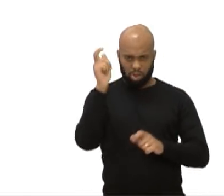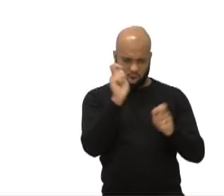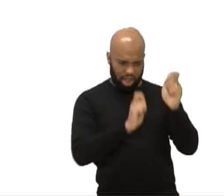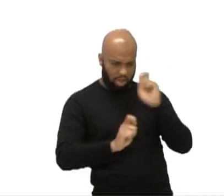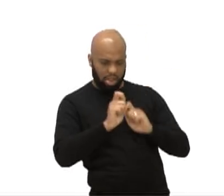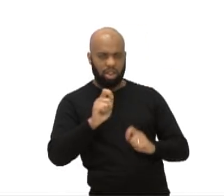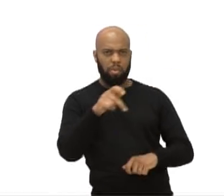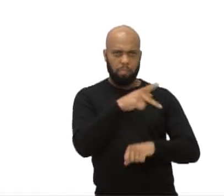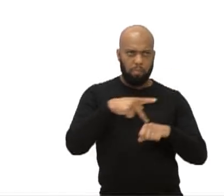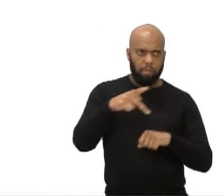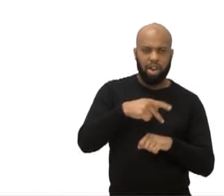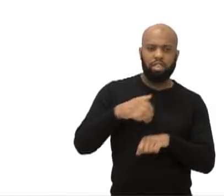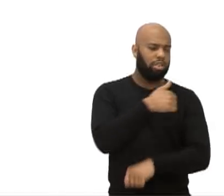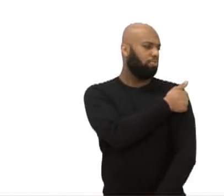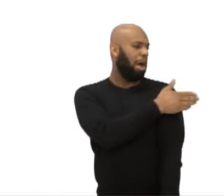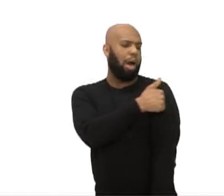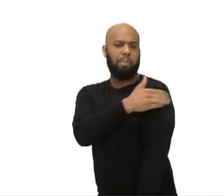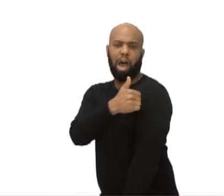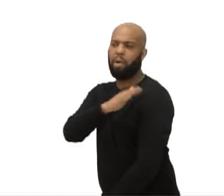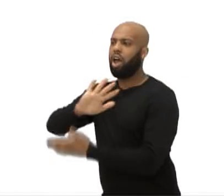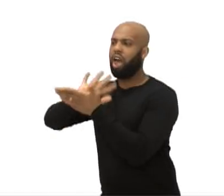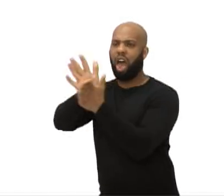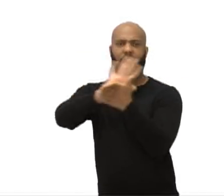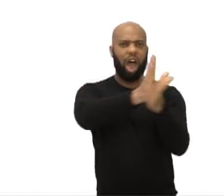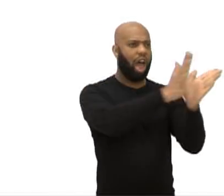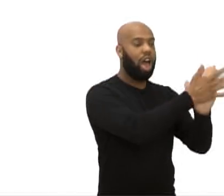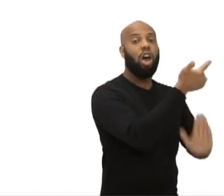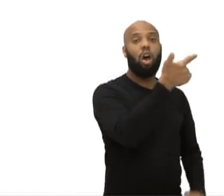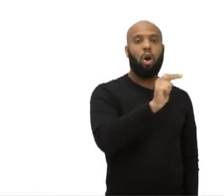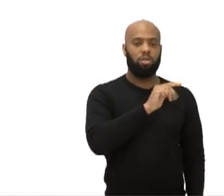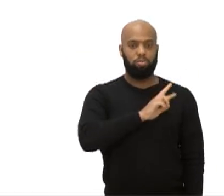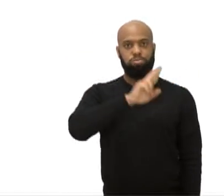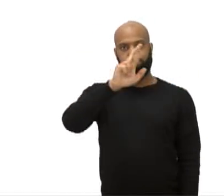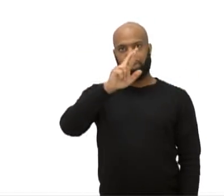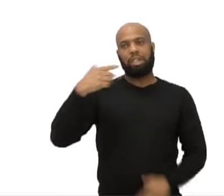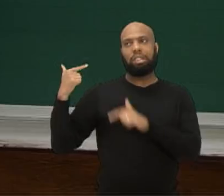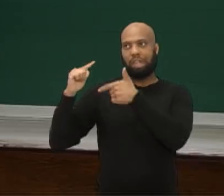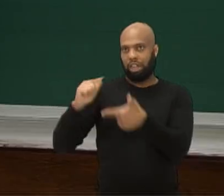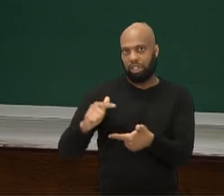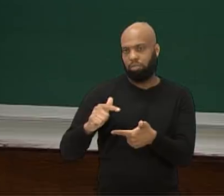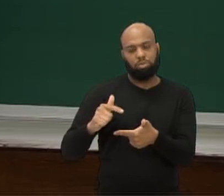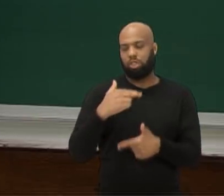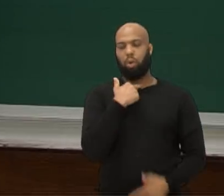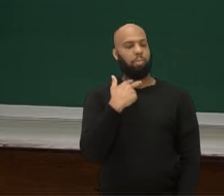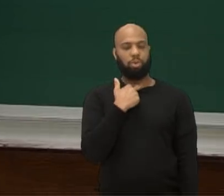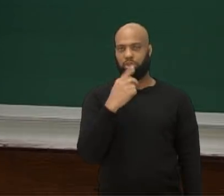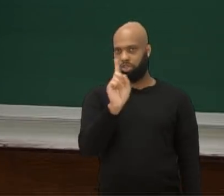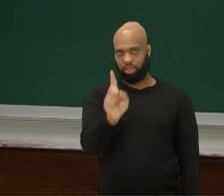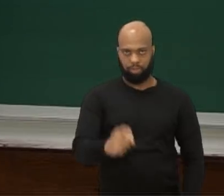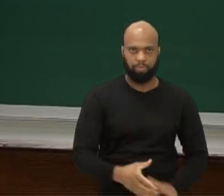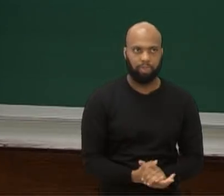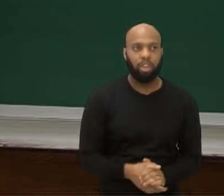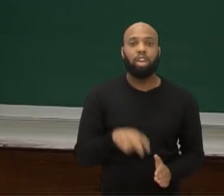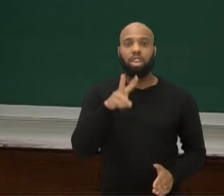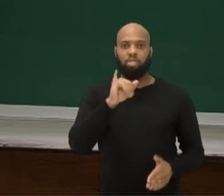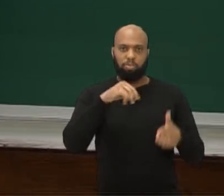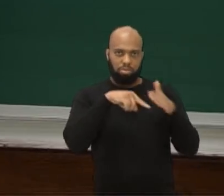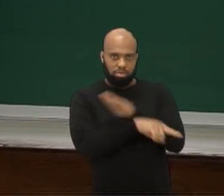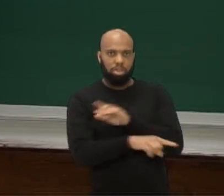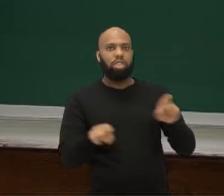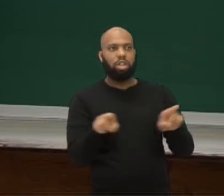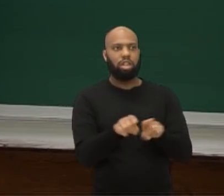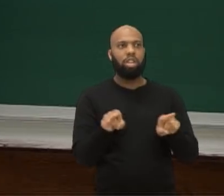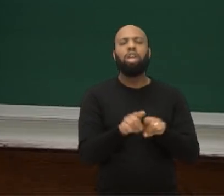a discriminar outras tradições sagradas. E aí, nós já vamos aprofundar esse assunto,